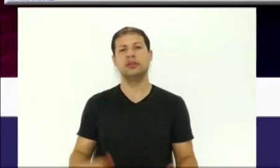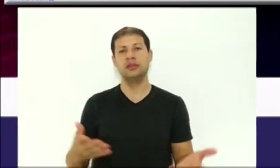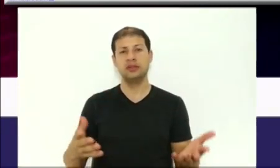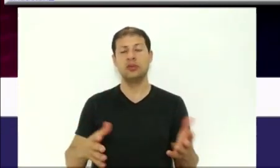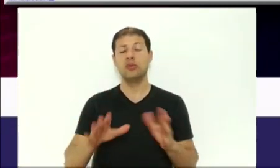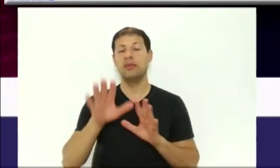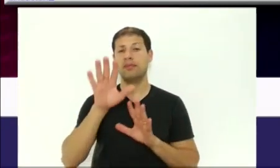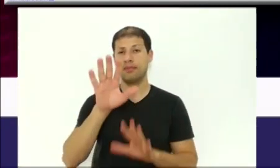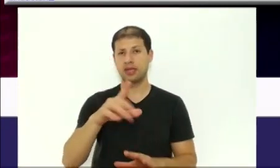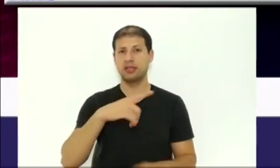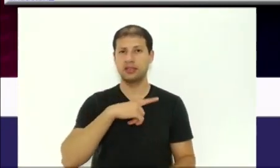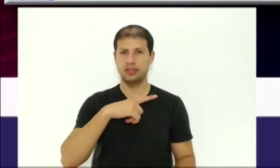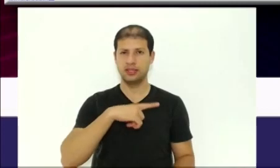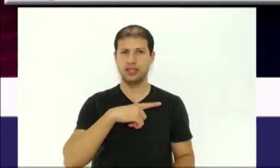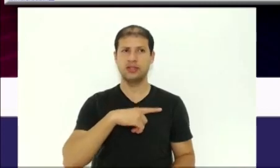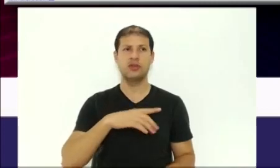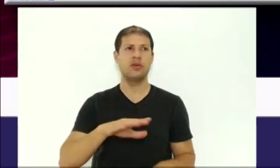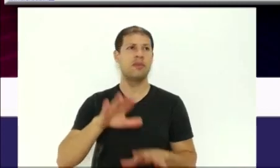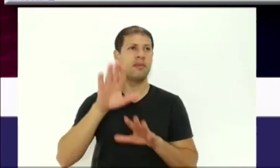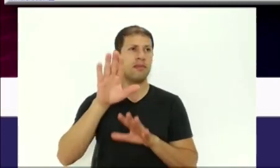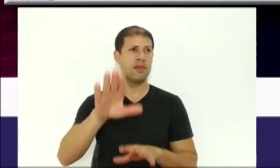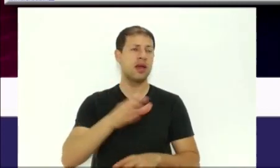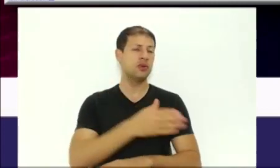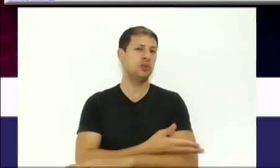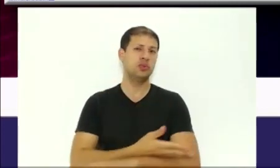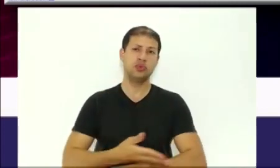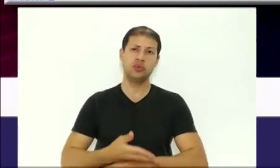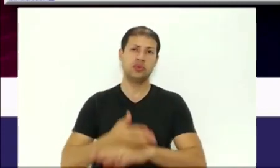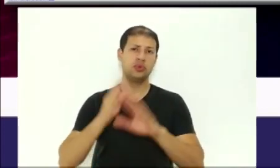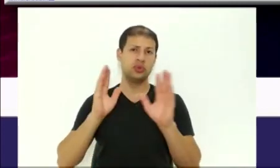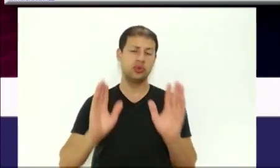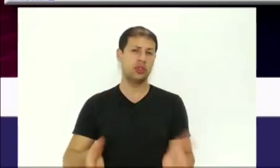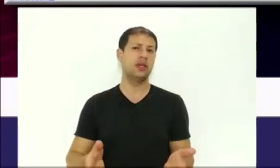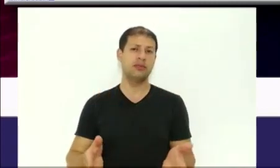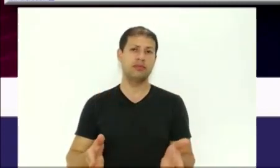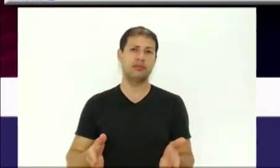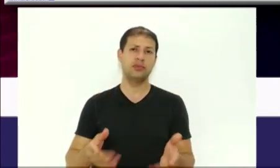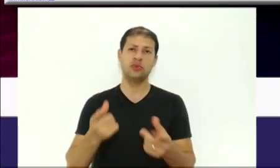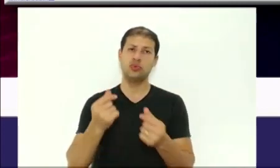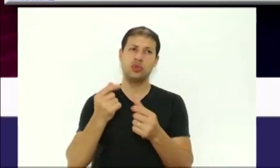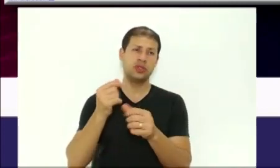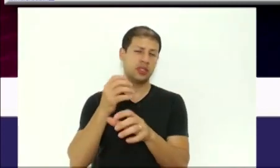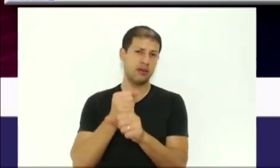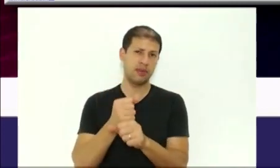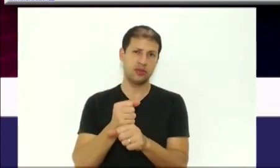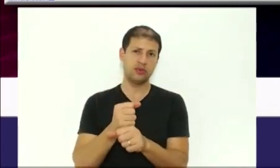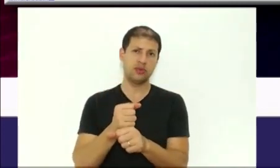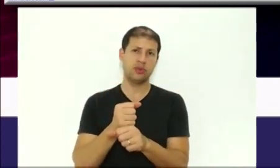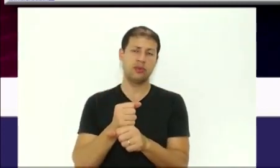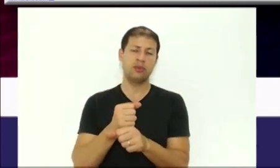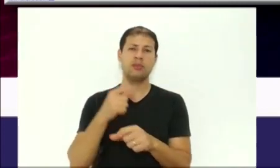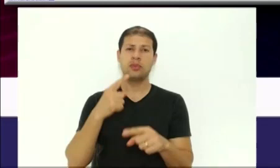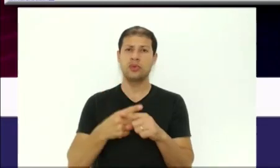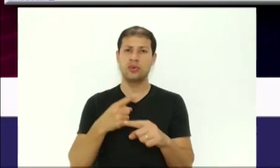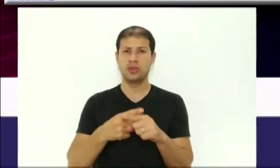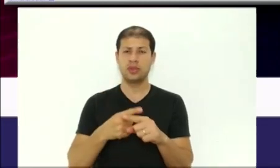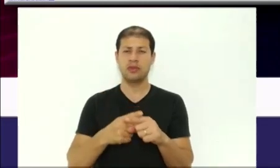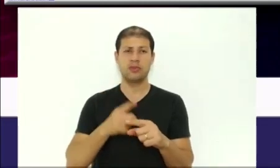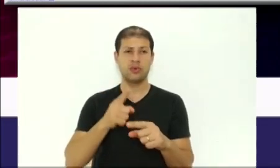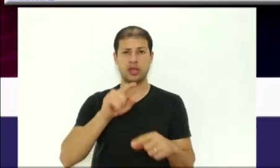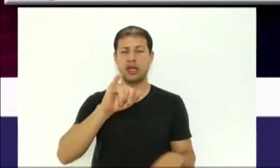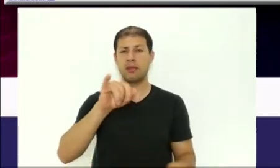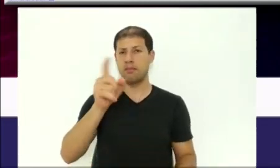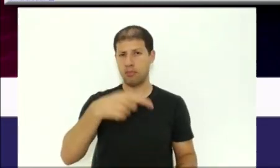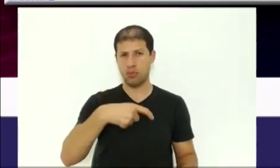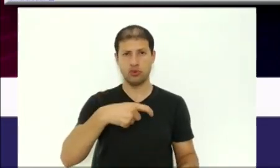que existem são os impactos comuns no orçamento por conta dessa isenção desses impostos,